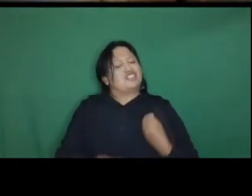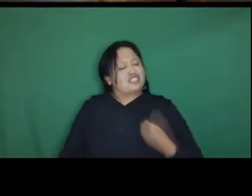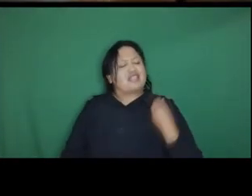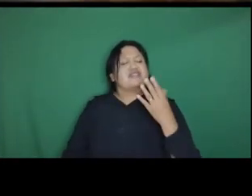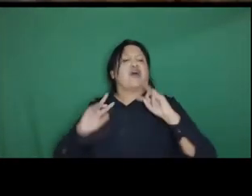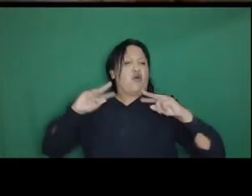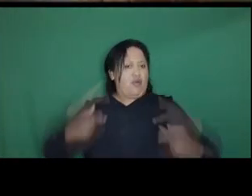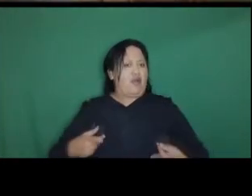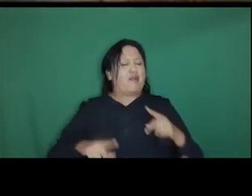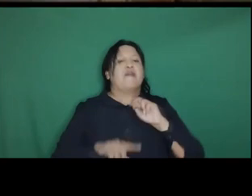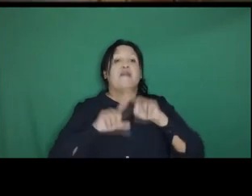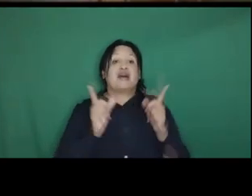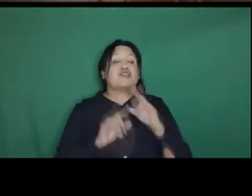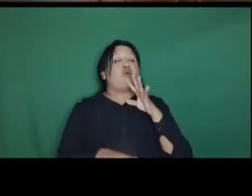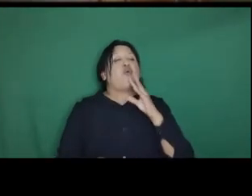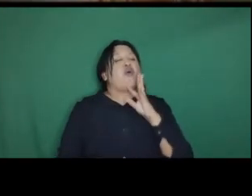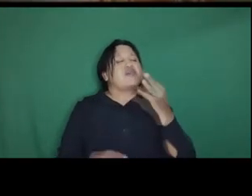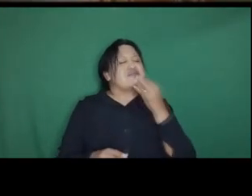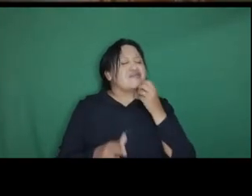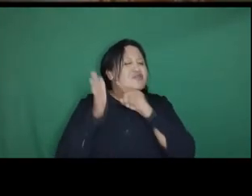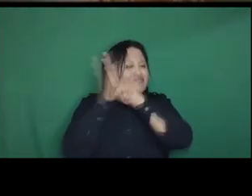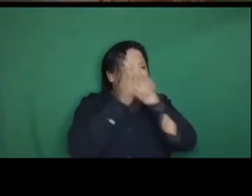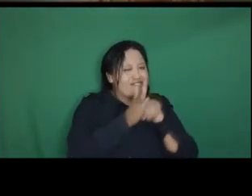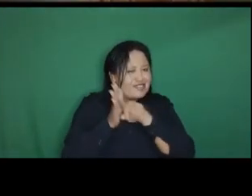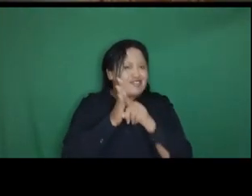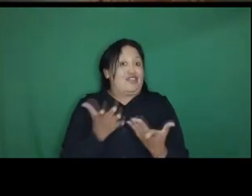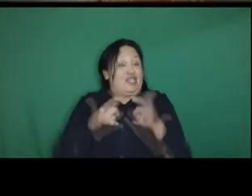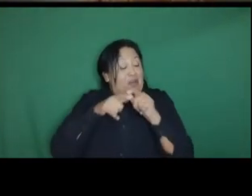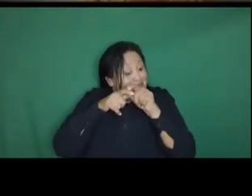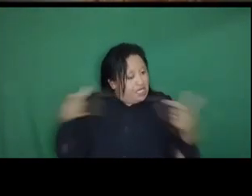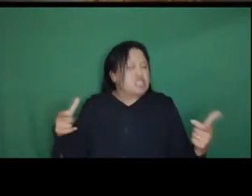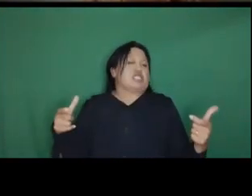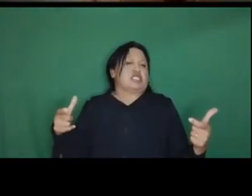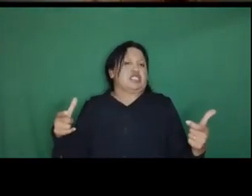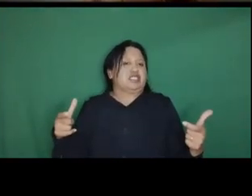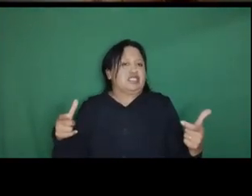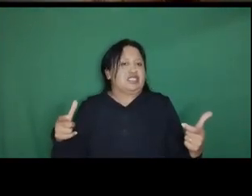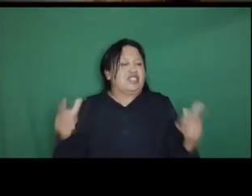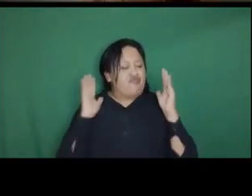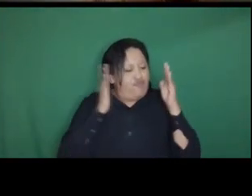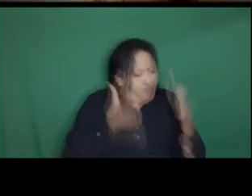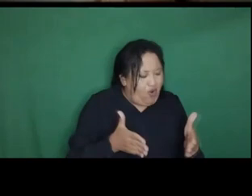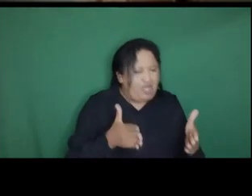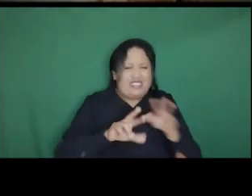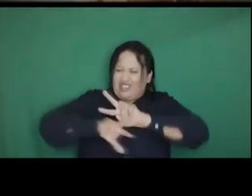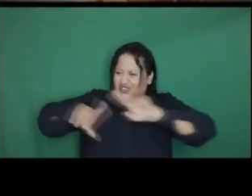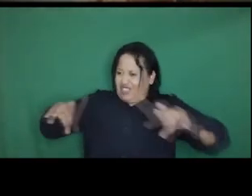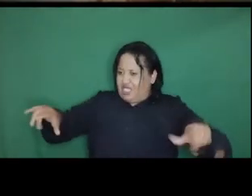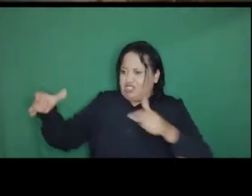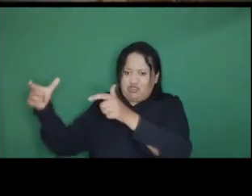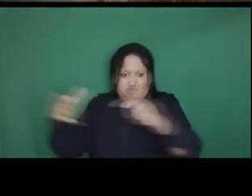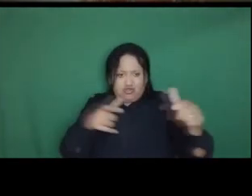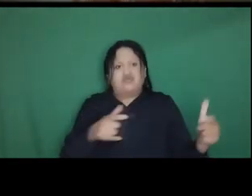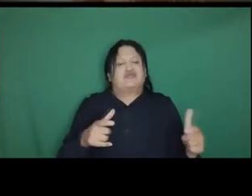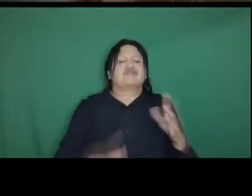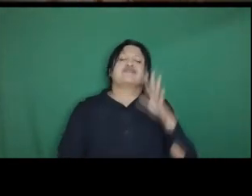o conhecimento que Abarca que abrange os diversos Campos Ramos do saber e somente ele